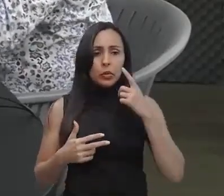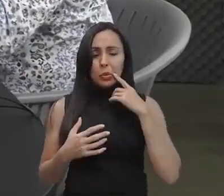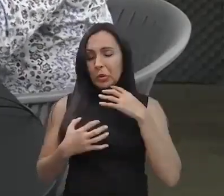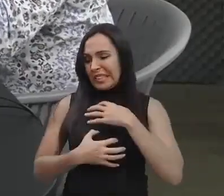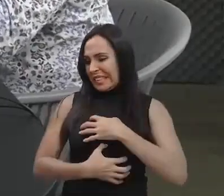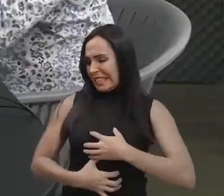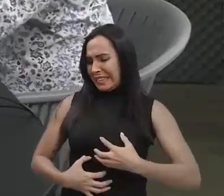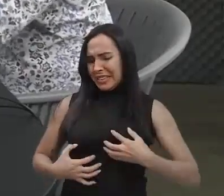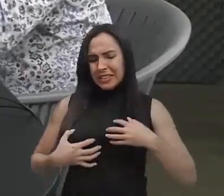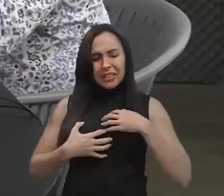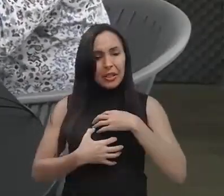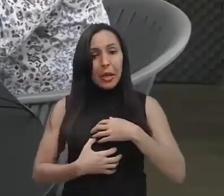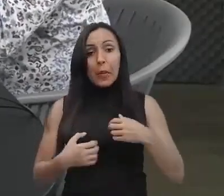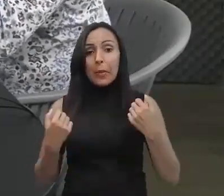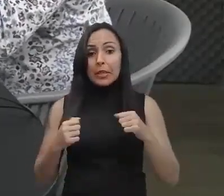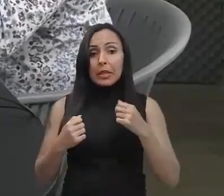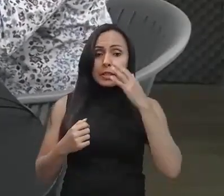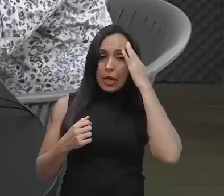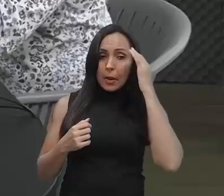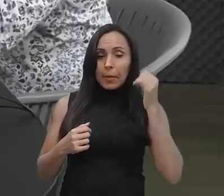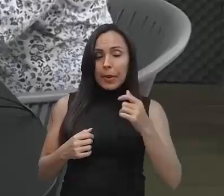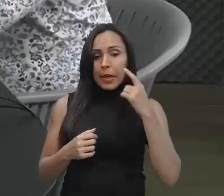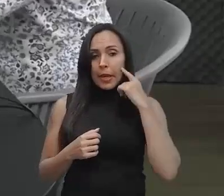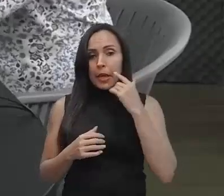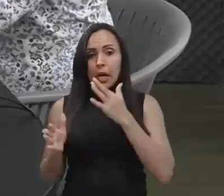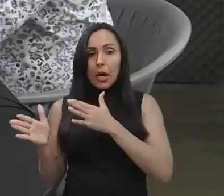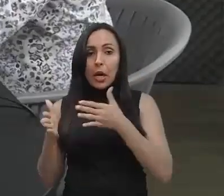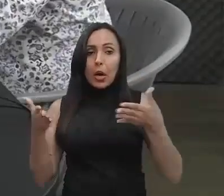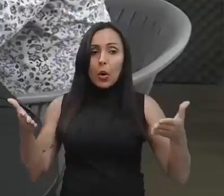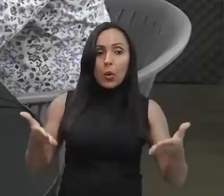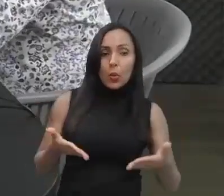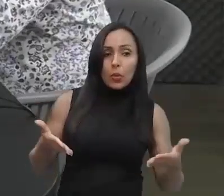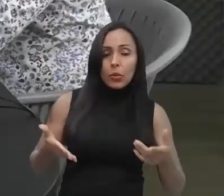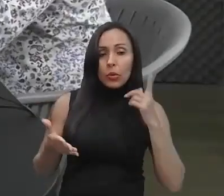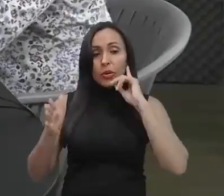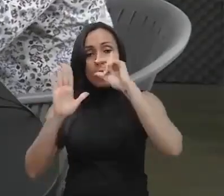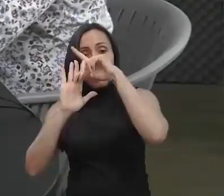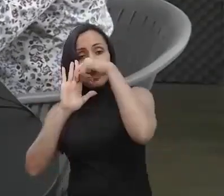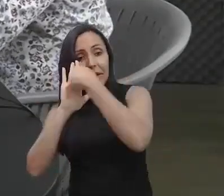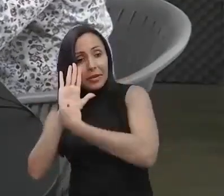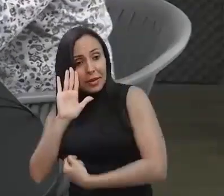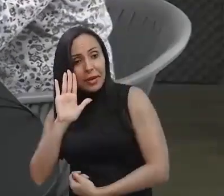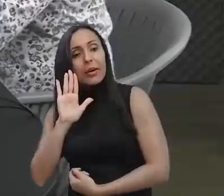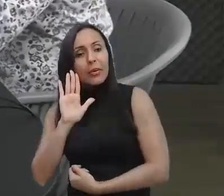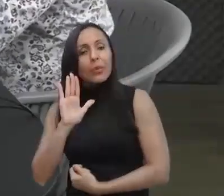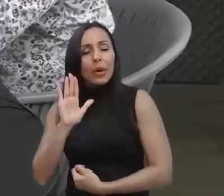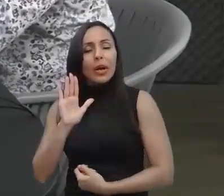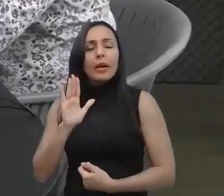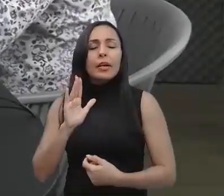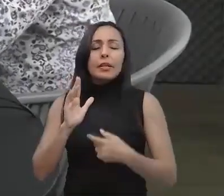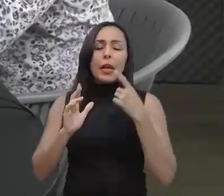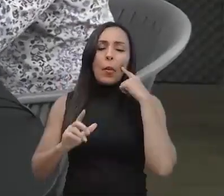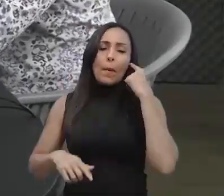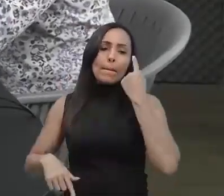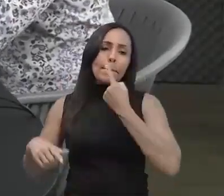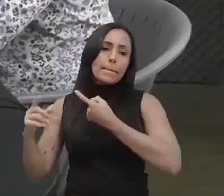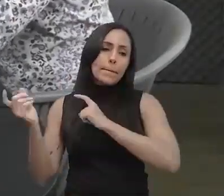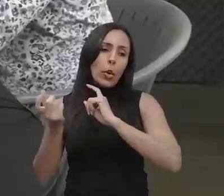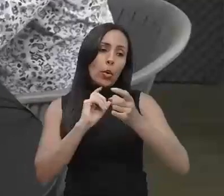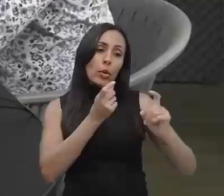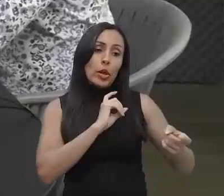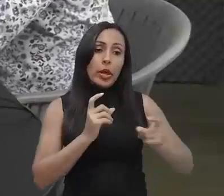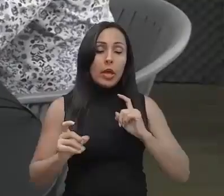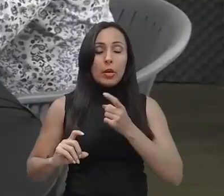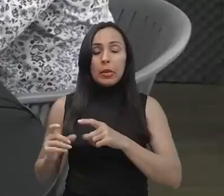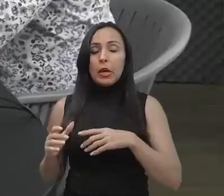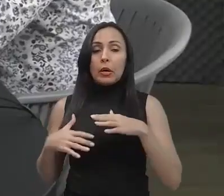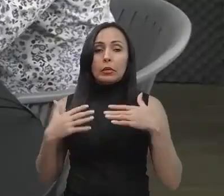a atualidade porque a atualidade cai no ENEM a redação do Enem que é um tema muito polêmico né todo mundo fica Ah o que é que vai ser esse ano o que é que eles